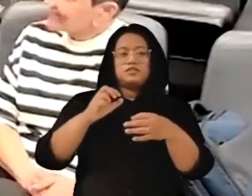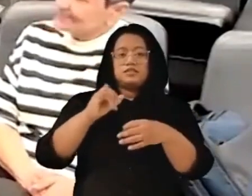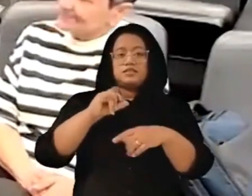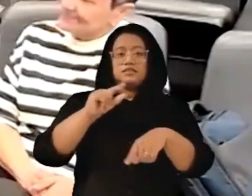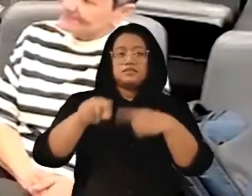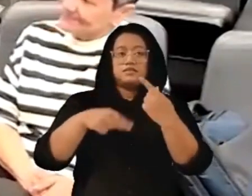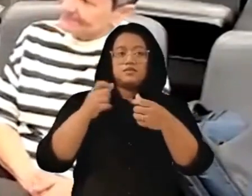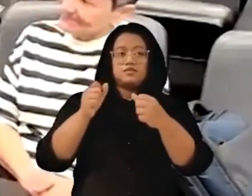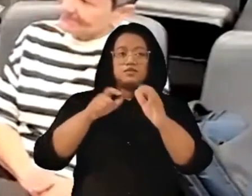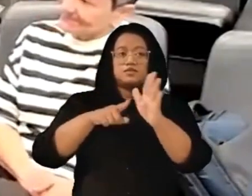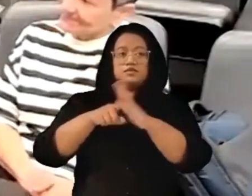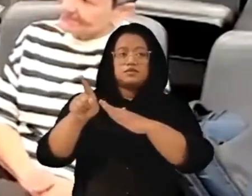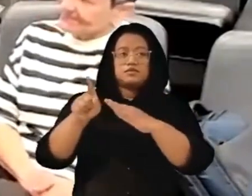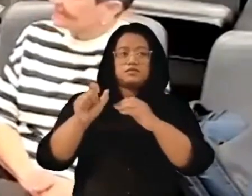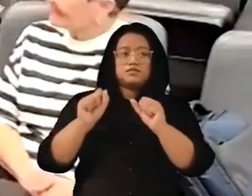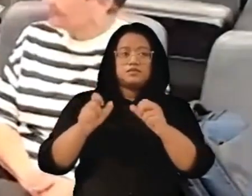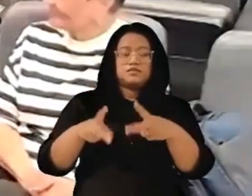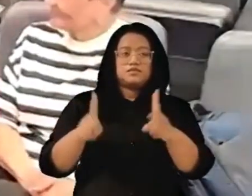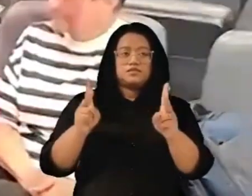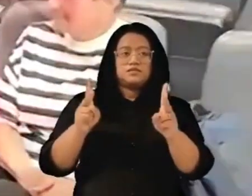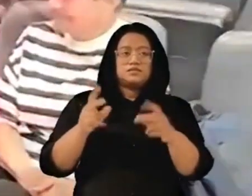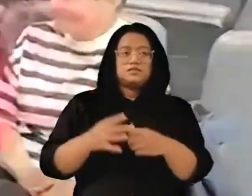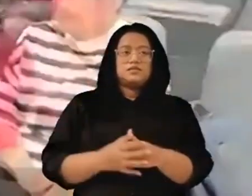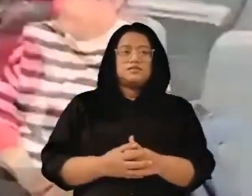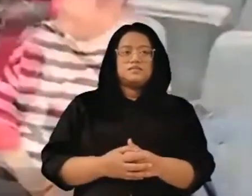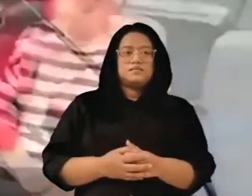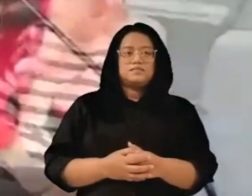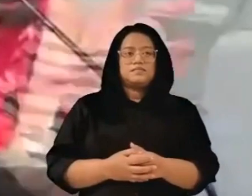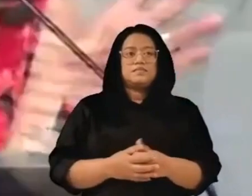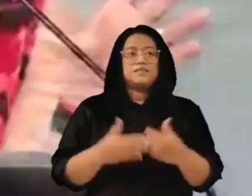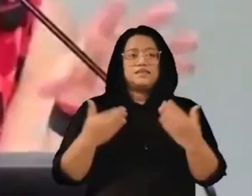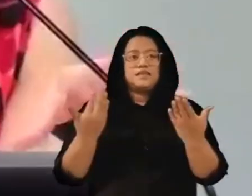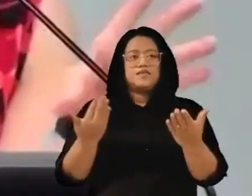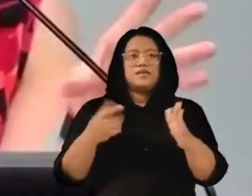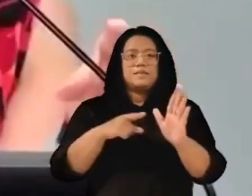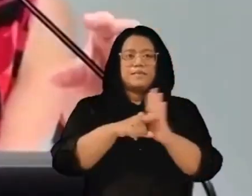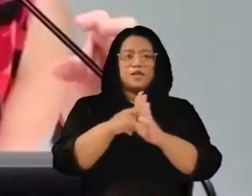Wagner. Posso já emendar? Eu já ia até abrir para perguntas em